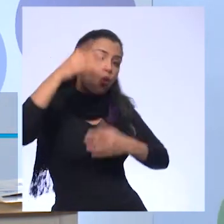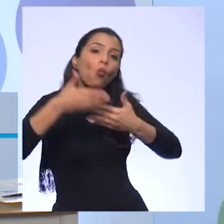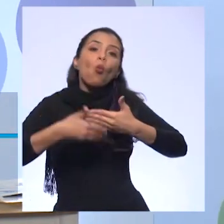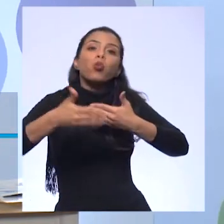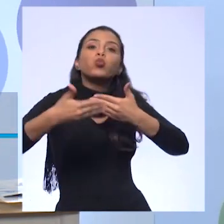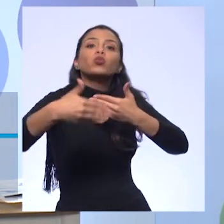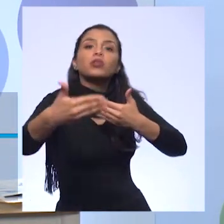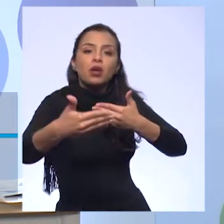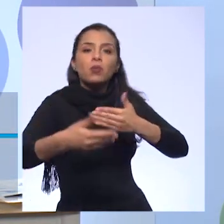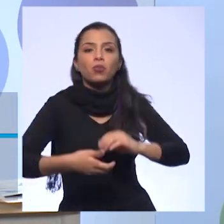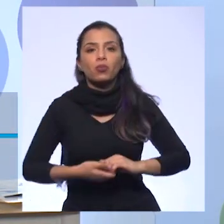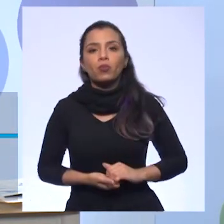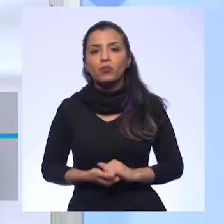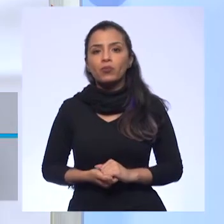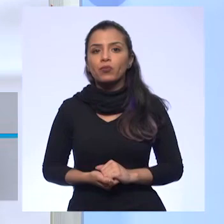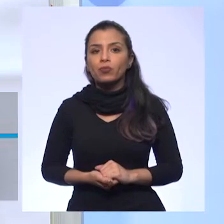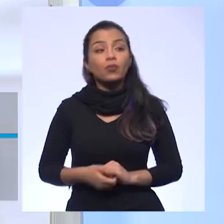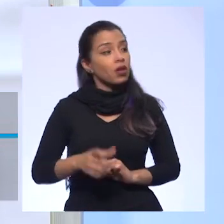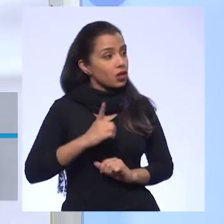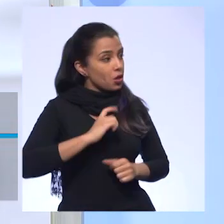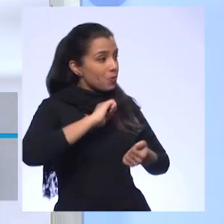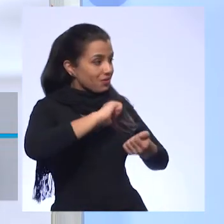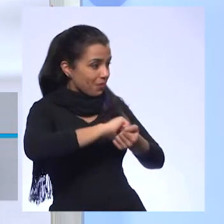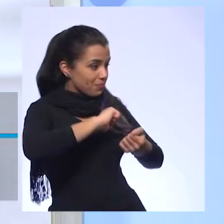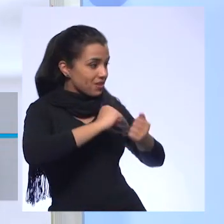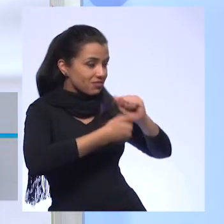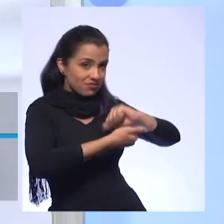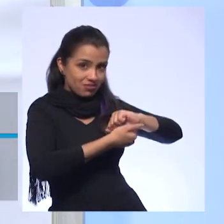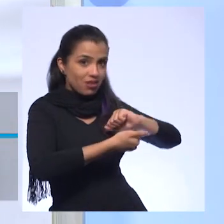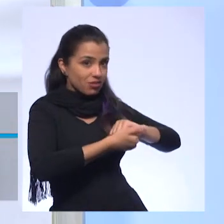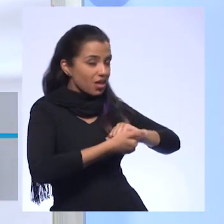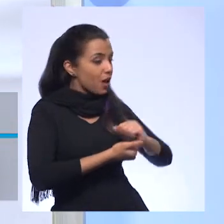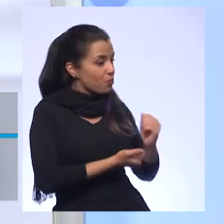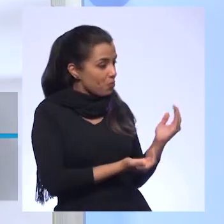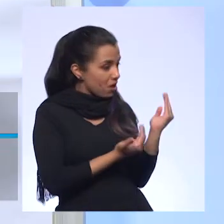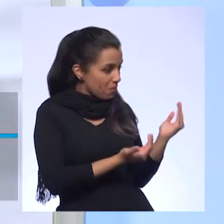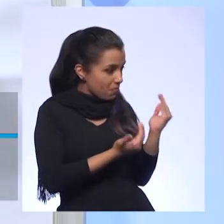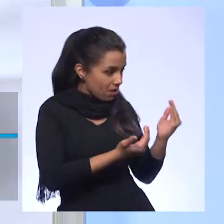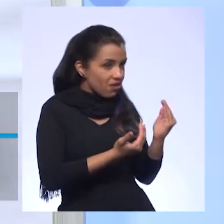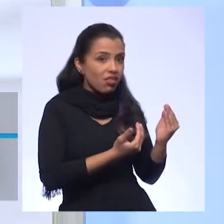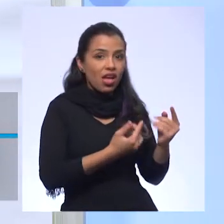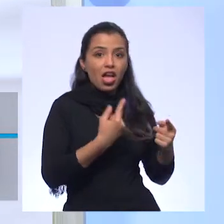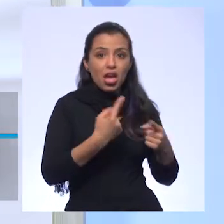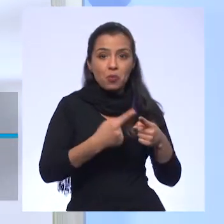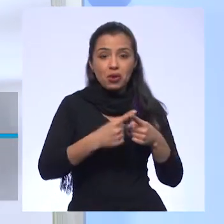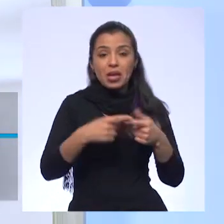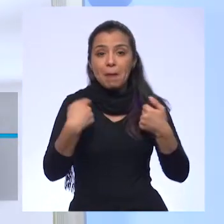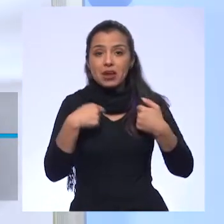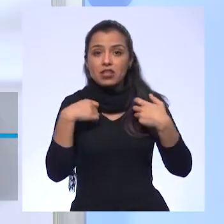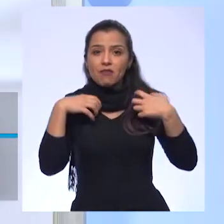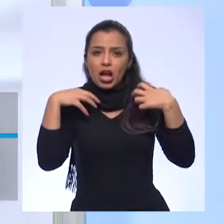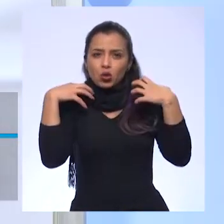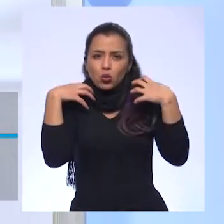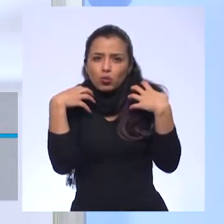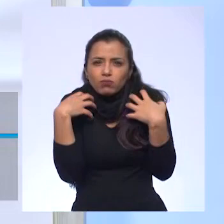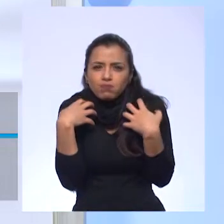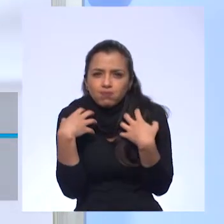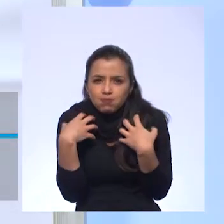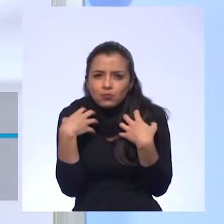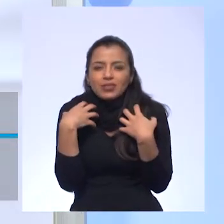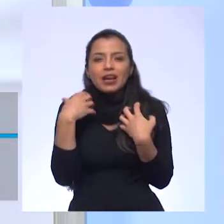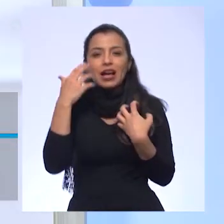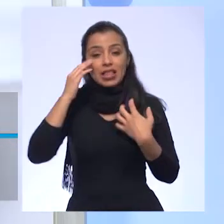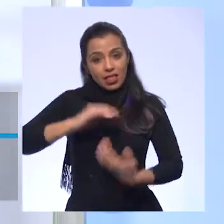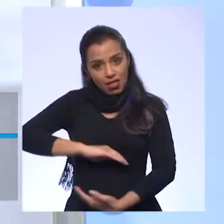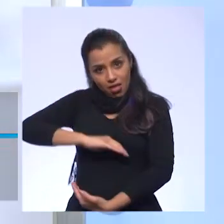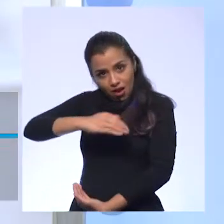passagem do parto. Tem toda uma adaptação, né, para o bebê, inclusive, ele tem mais ossos do que a gente, né, porque precisa ficar tudo dobradinho, né, professor? E eu queria te falar isso